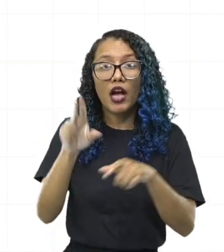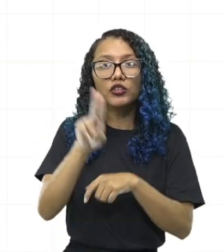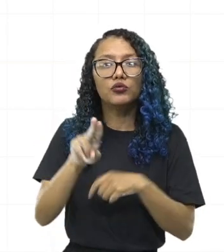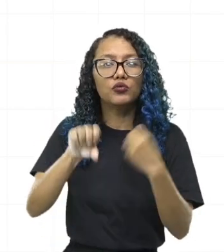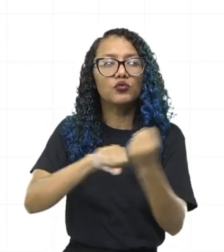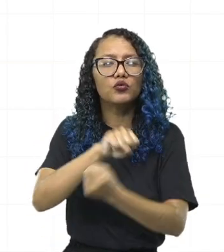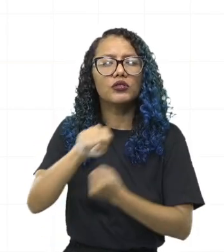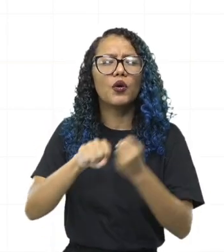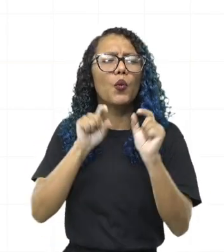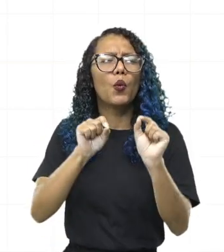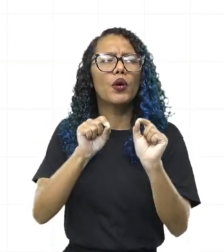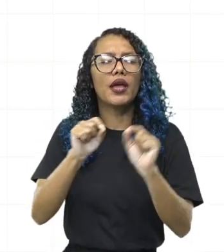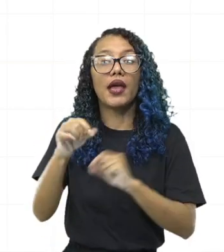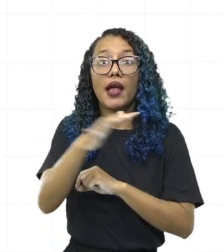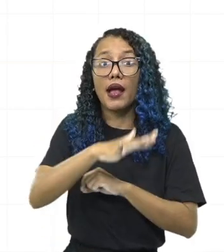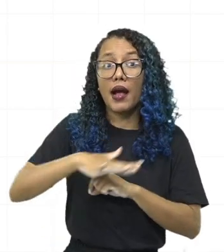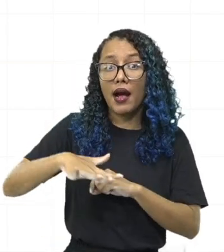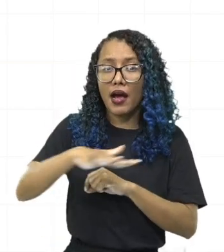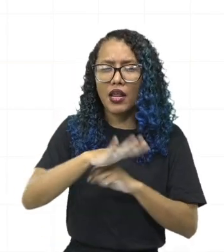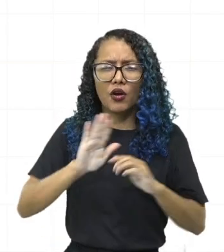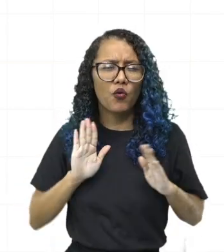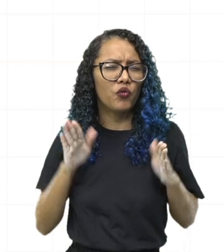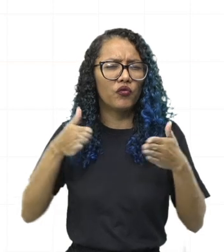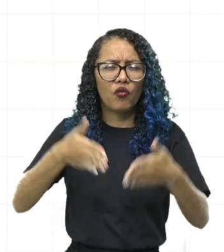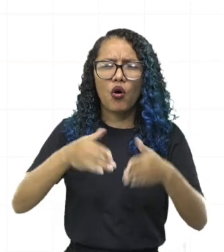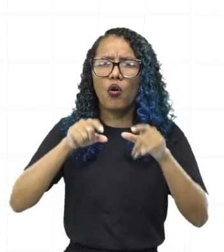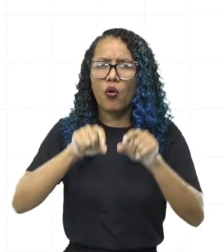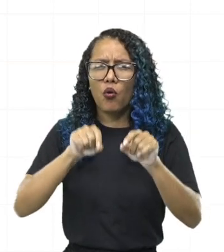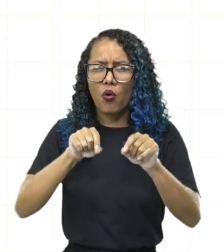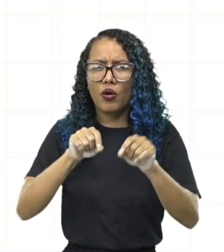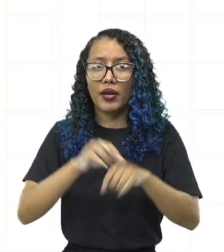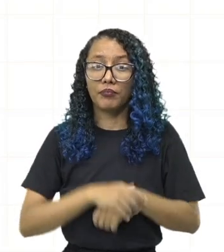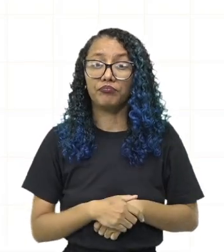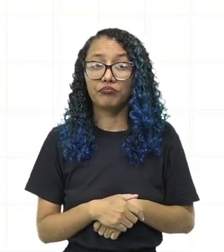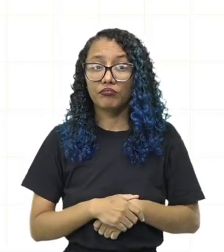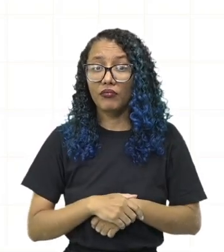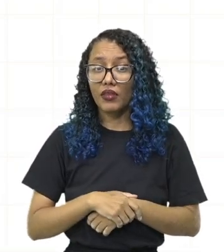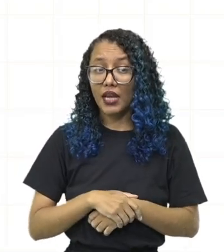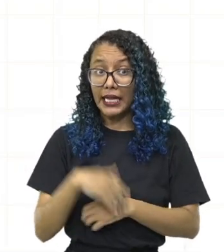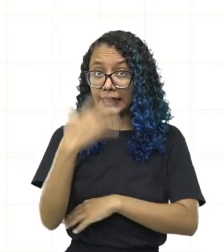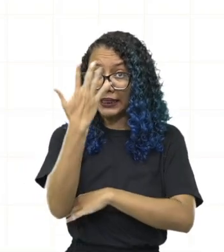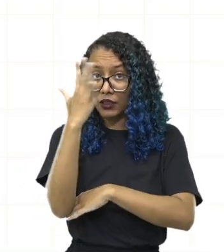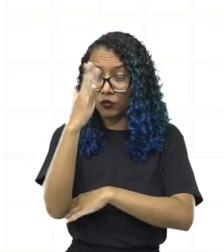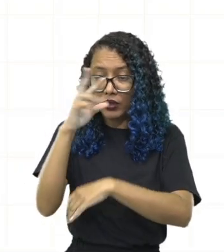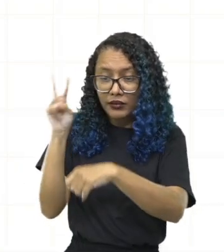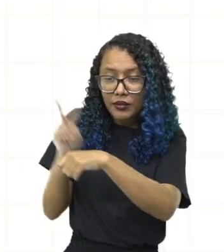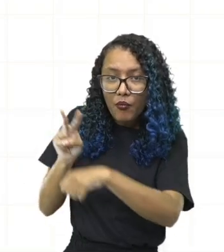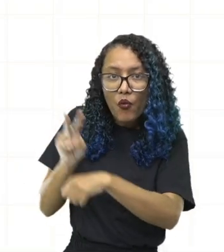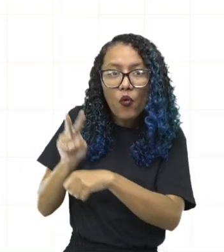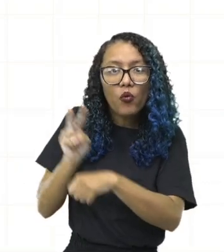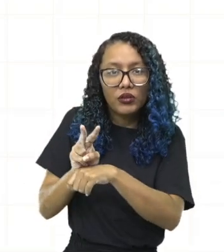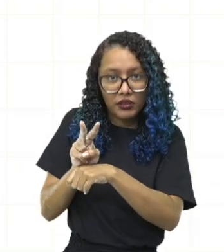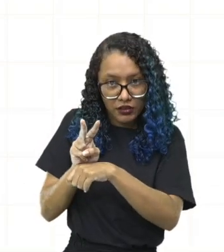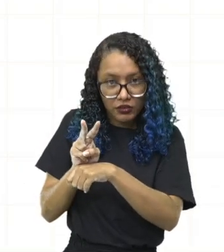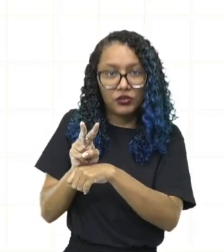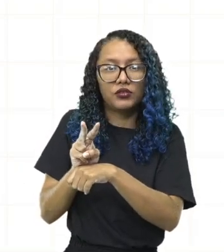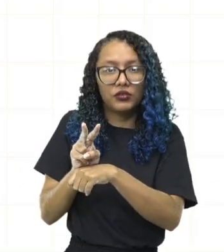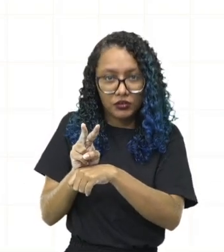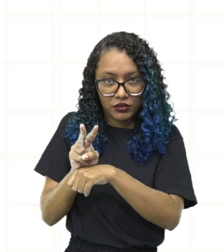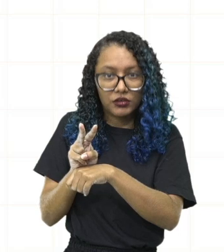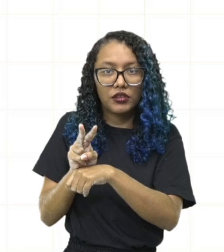são áreas que visam conciliar aí, olha, a conservação aqui